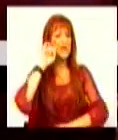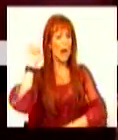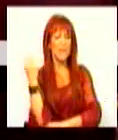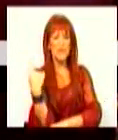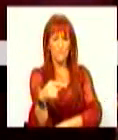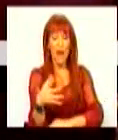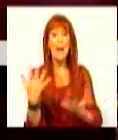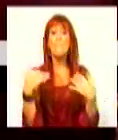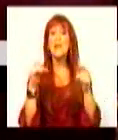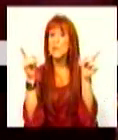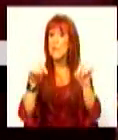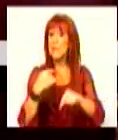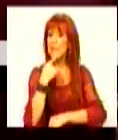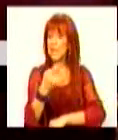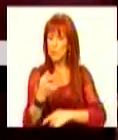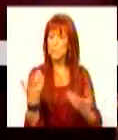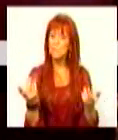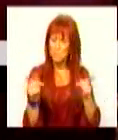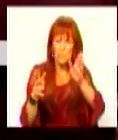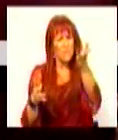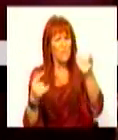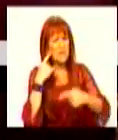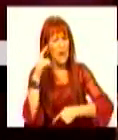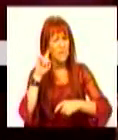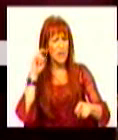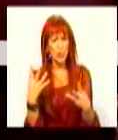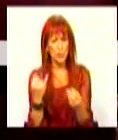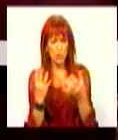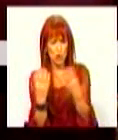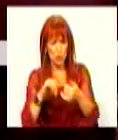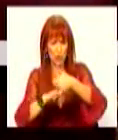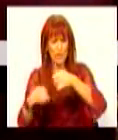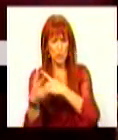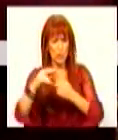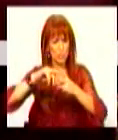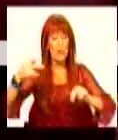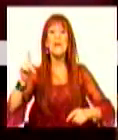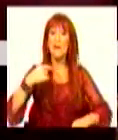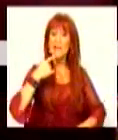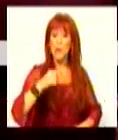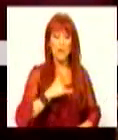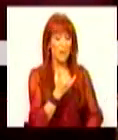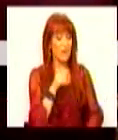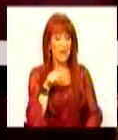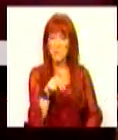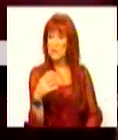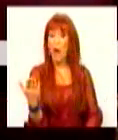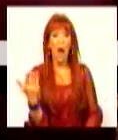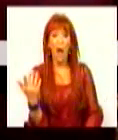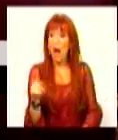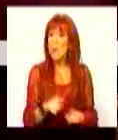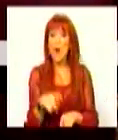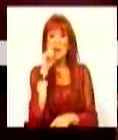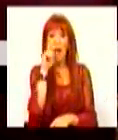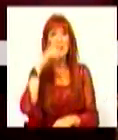revisto. Mas depois também disse, vai ser revisto com a Associação de Municípios, mas depois também disse que estes 20 mil euros não chegavam sequer para o